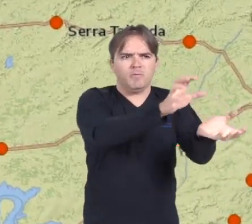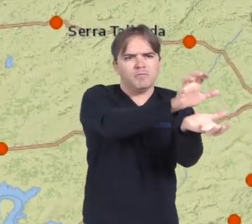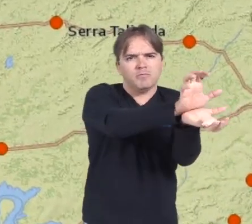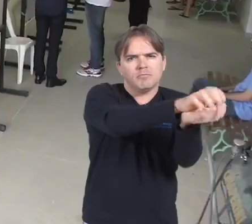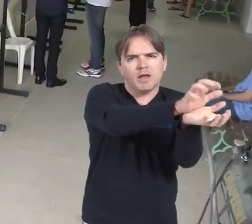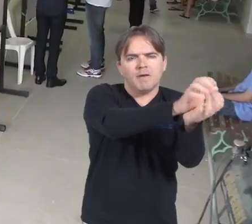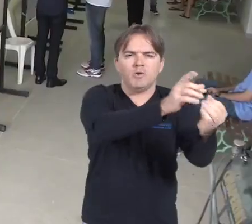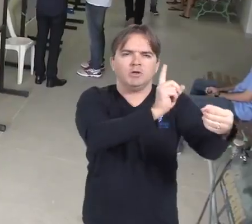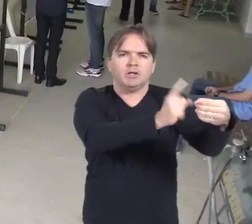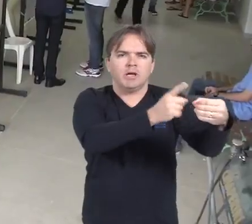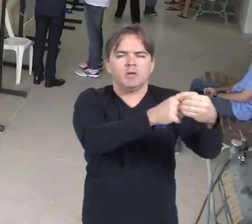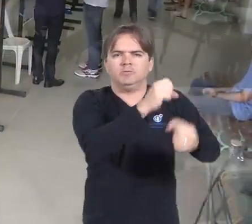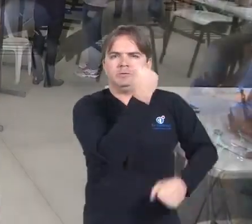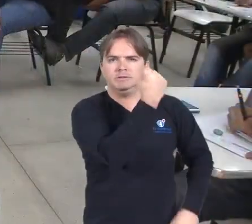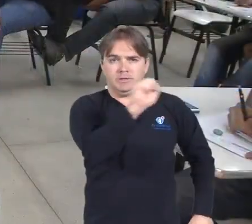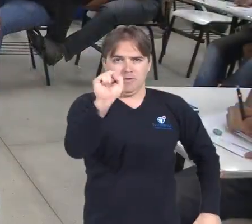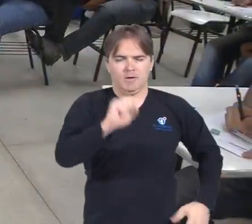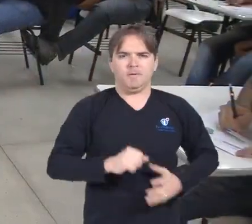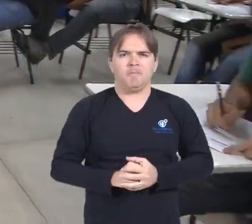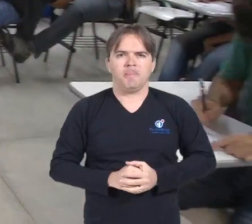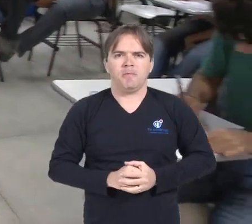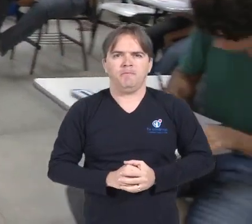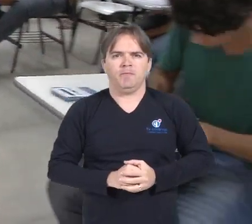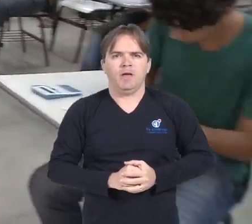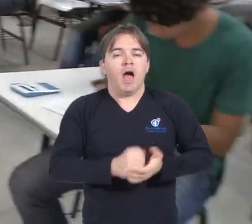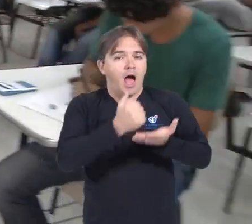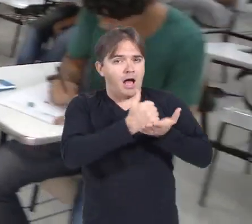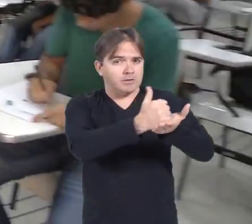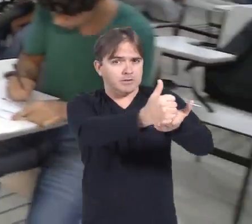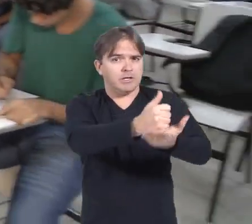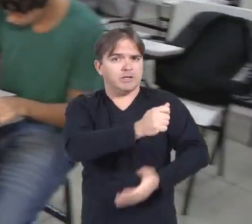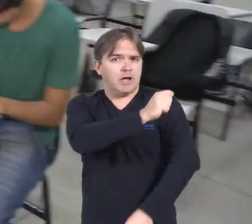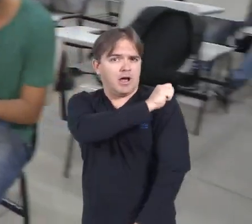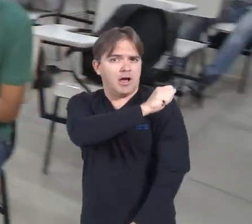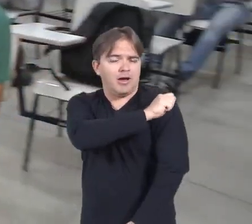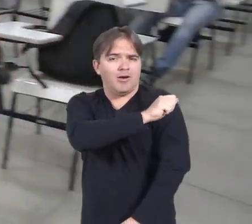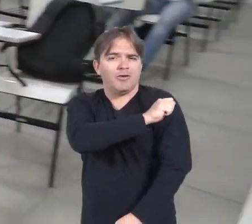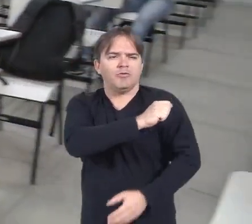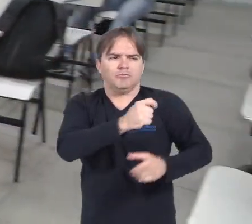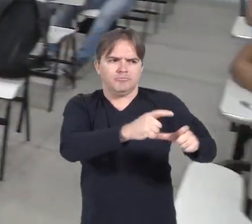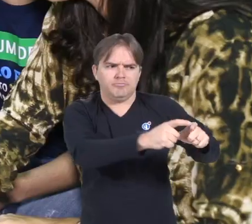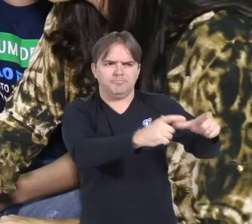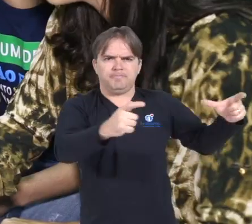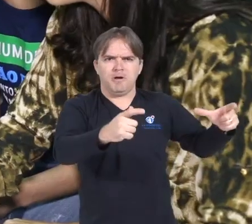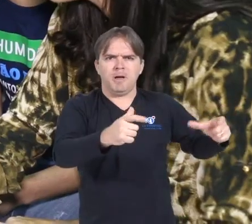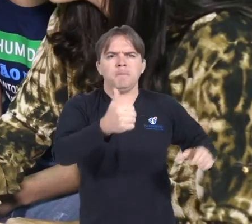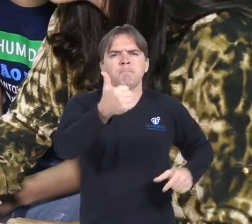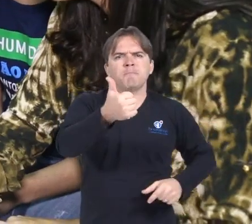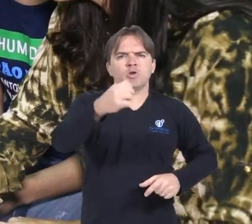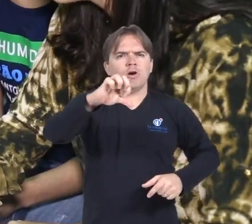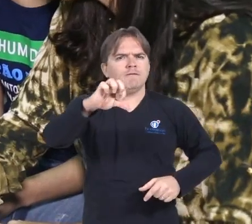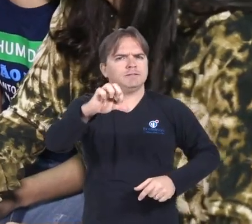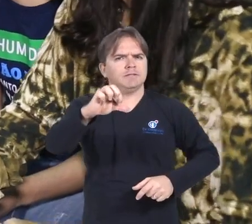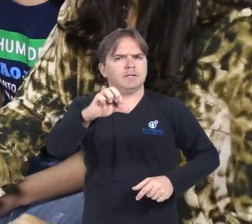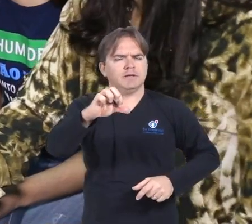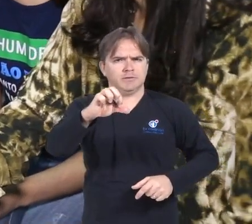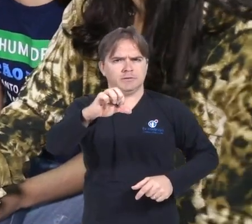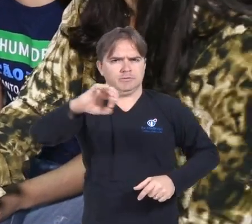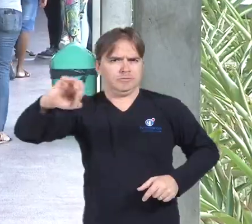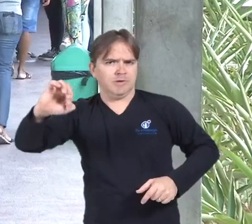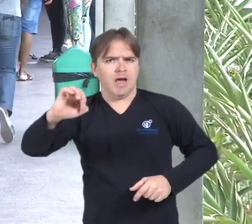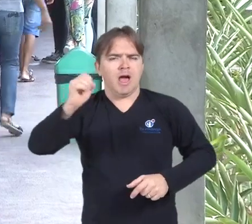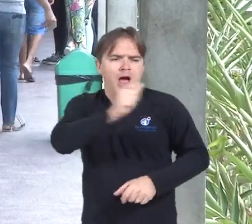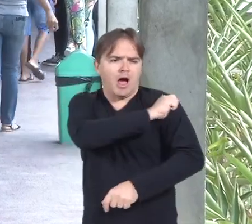Salgueiro. A assistência estudantil foi ampliada. Em 2018, mais de 1.900 estudantes estão